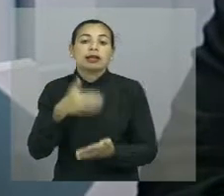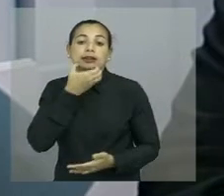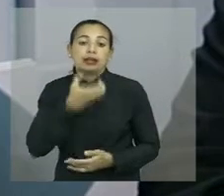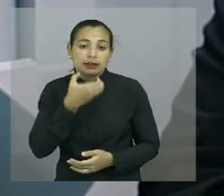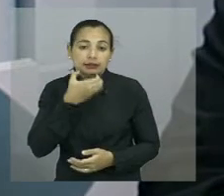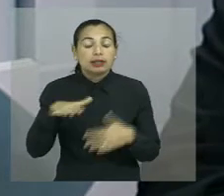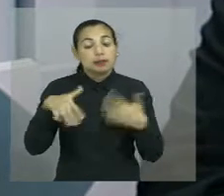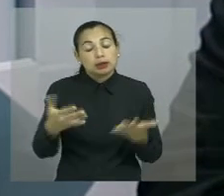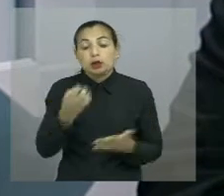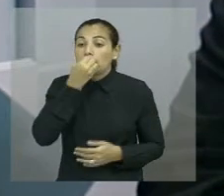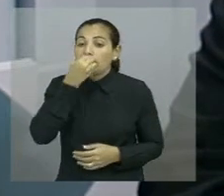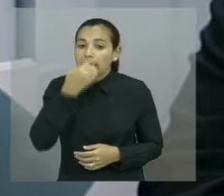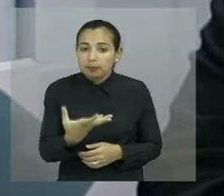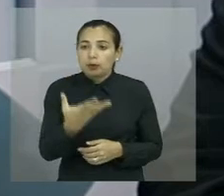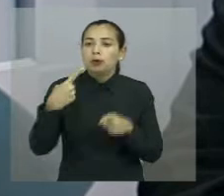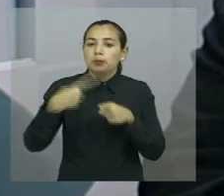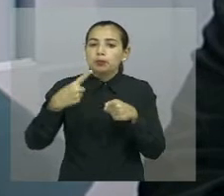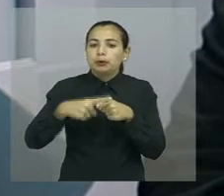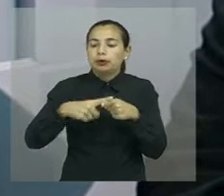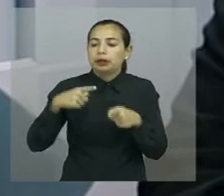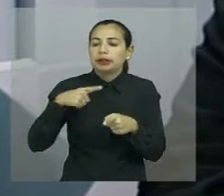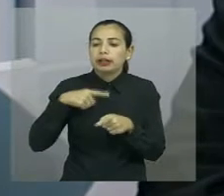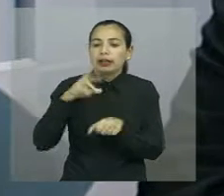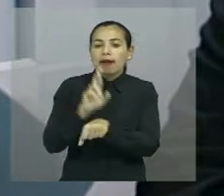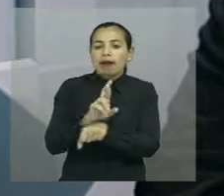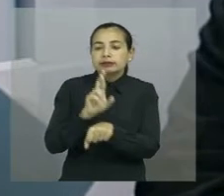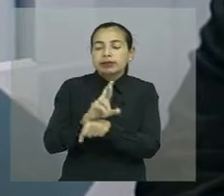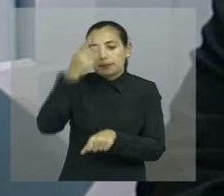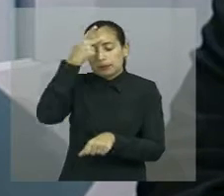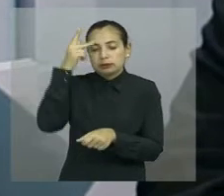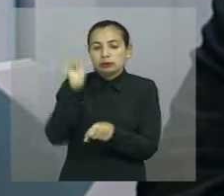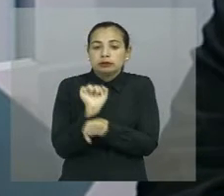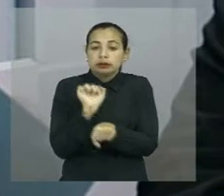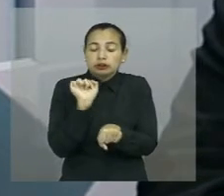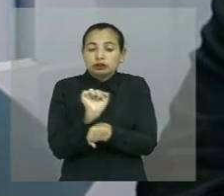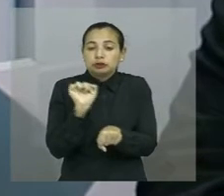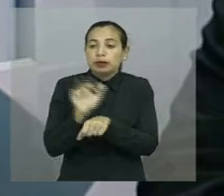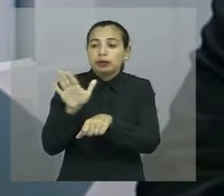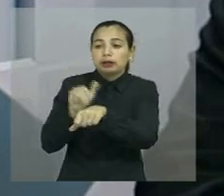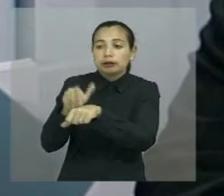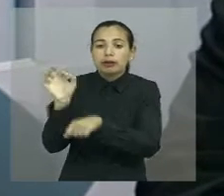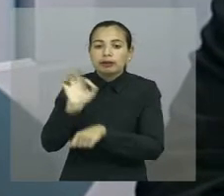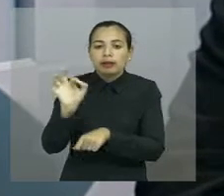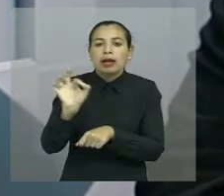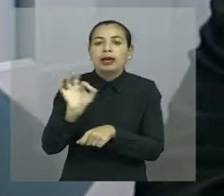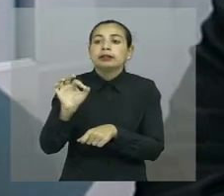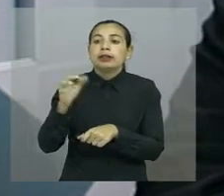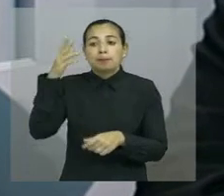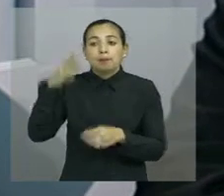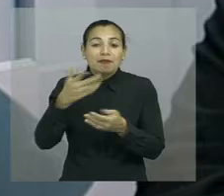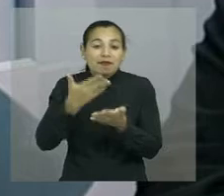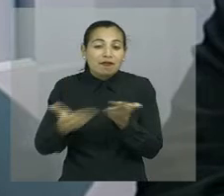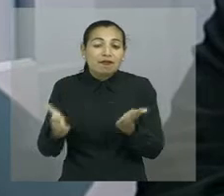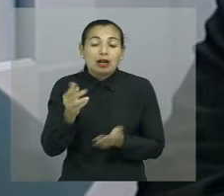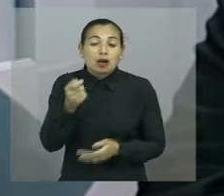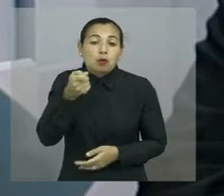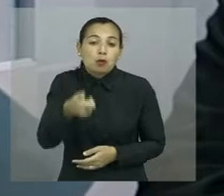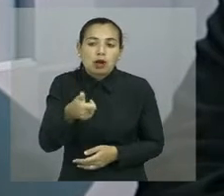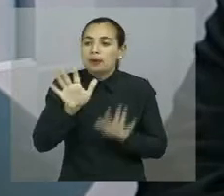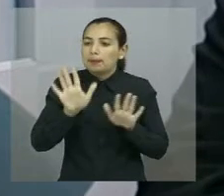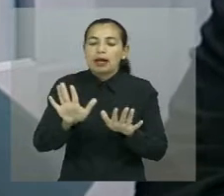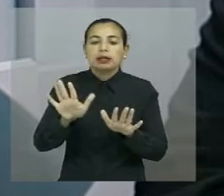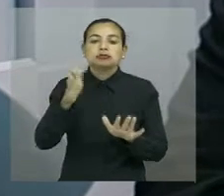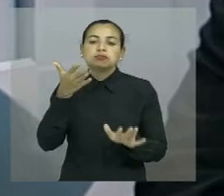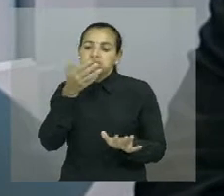para o pessoal do Cadastro Reserva, mediada pela Comissão de Educação, como também muitas outras coisas que realizamos ao longo deste ano, de maneira interna,